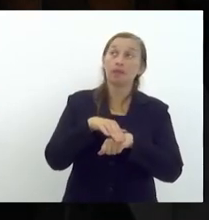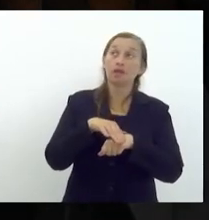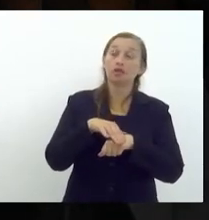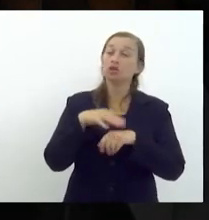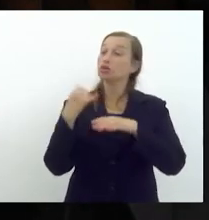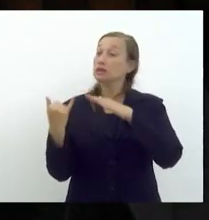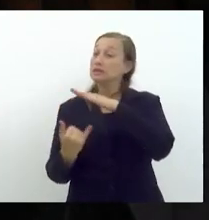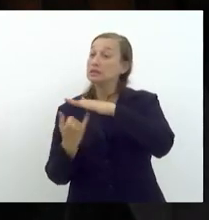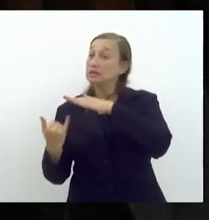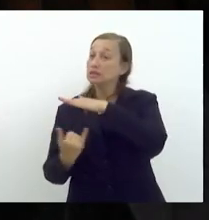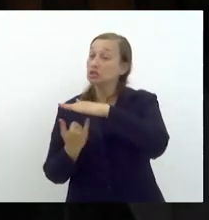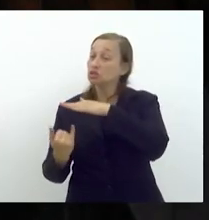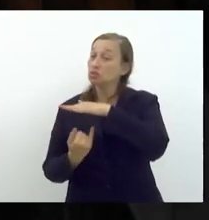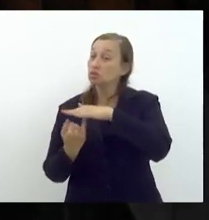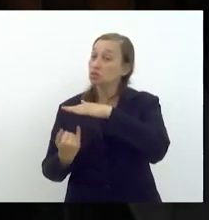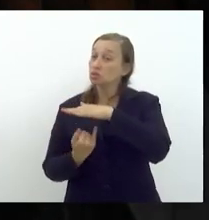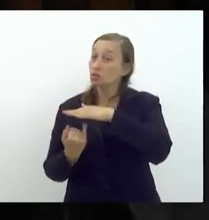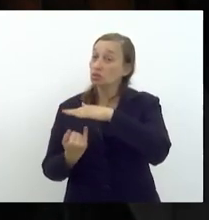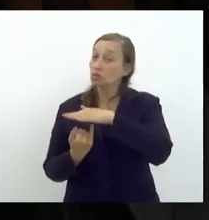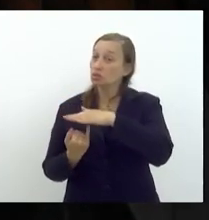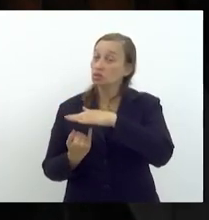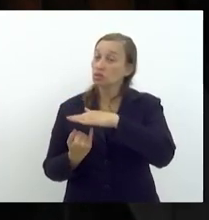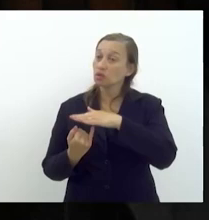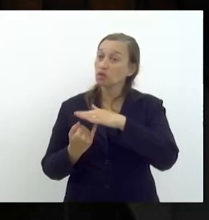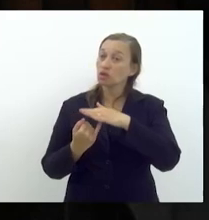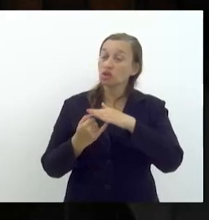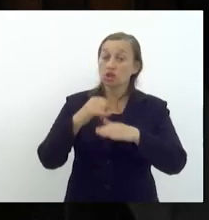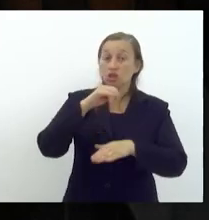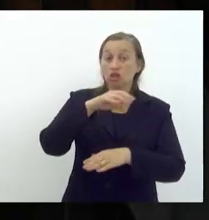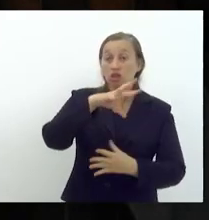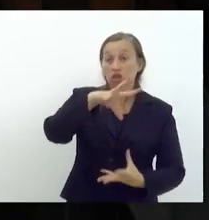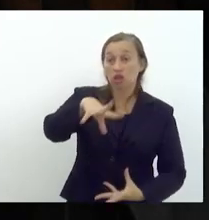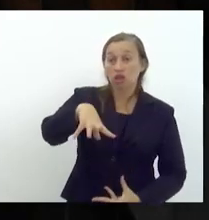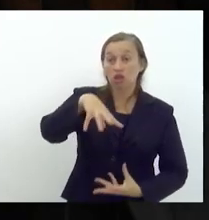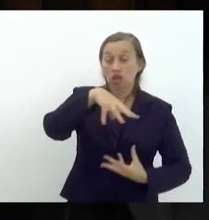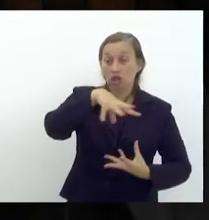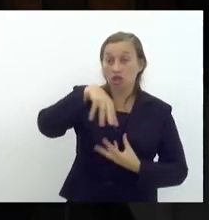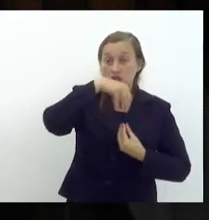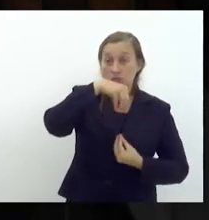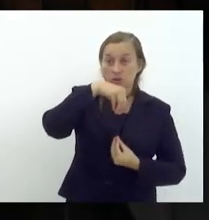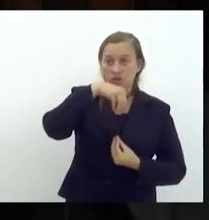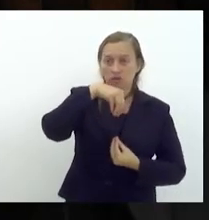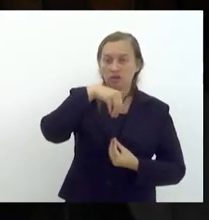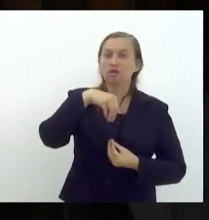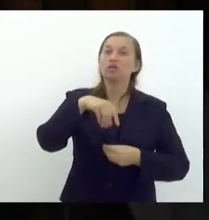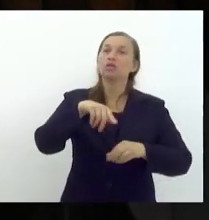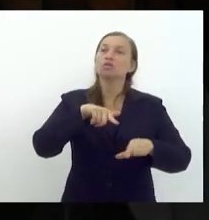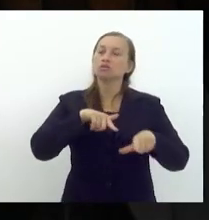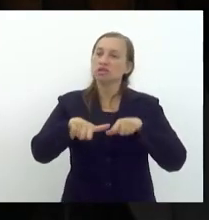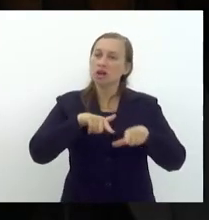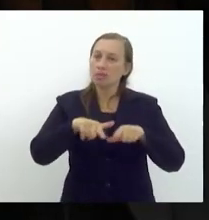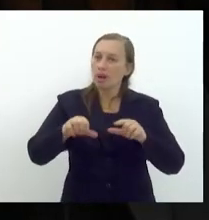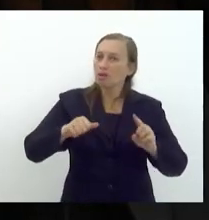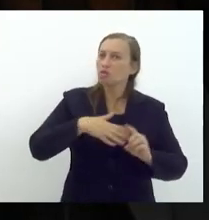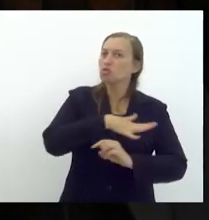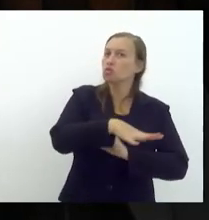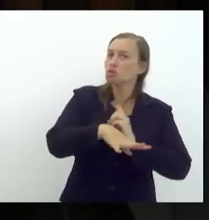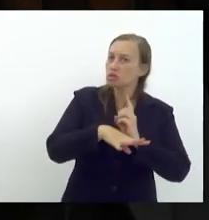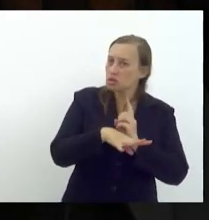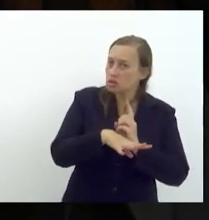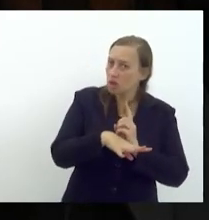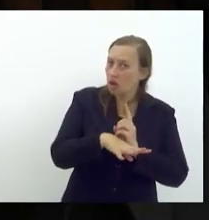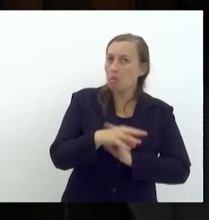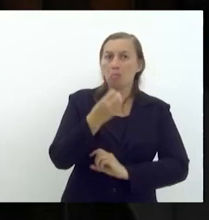instituições espíritas que fazem um trabalho social absolutamente